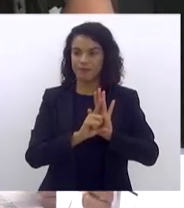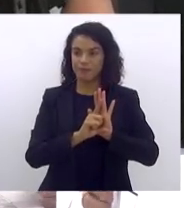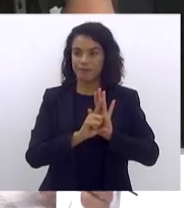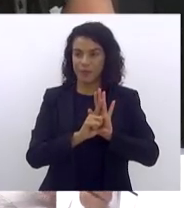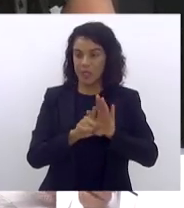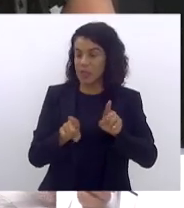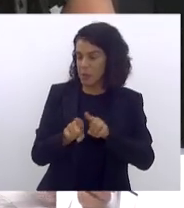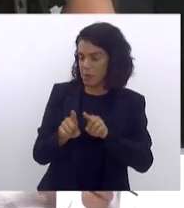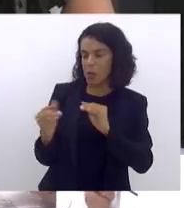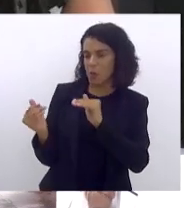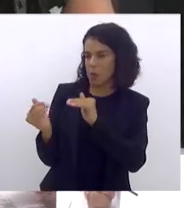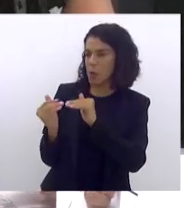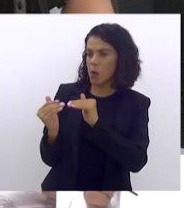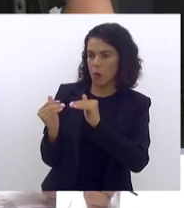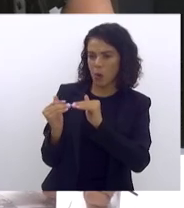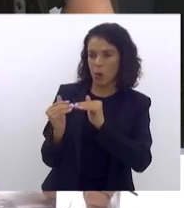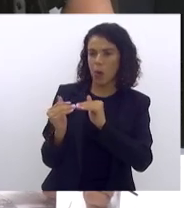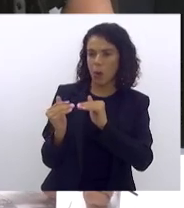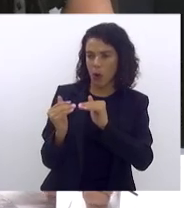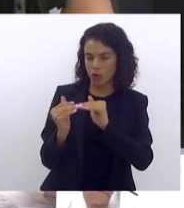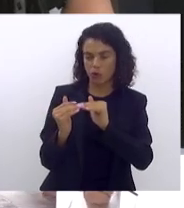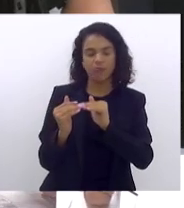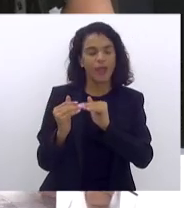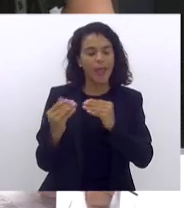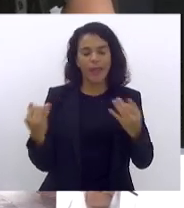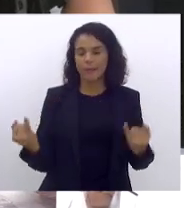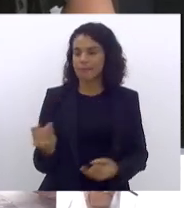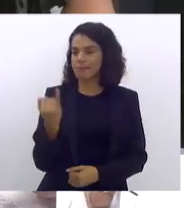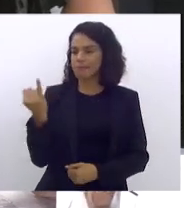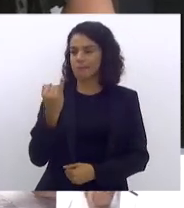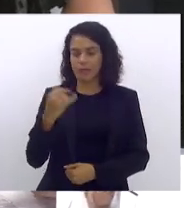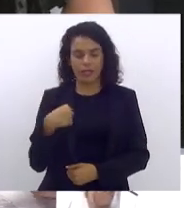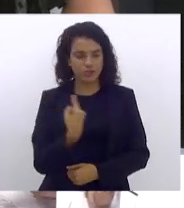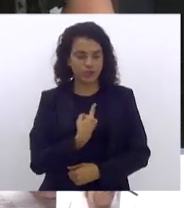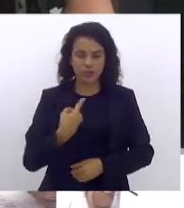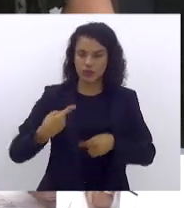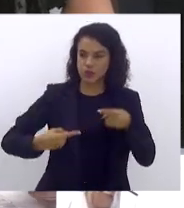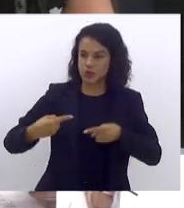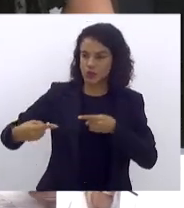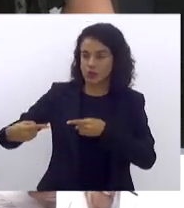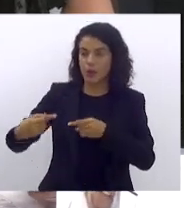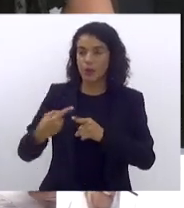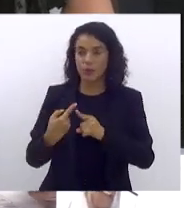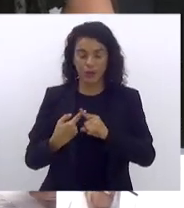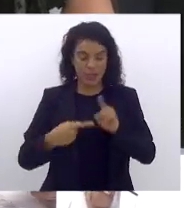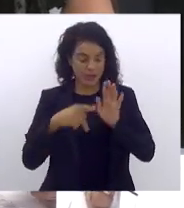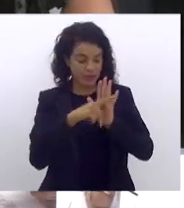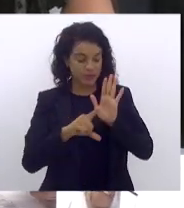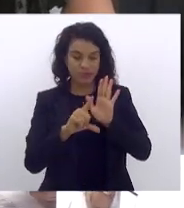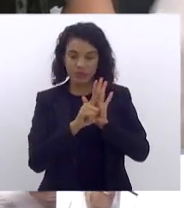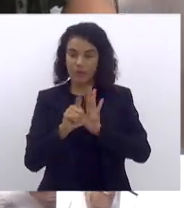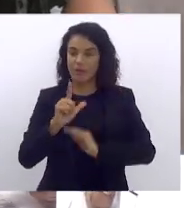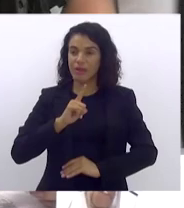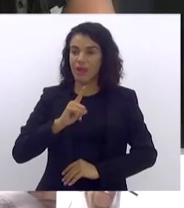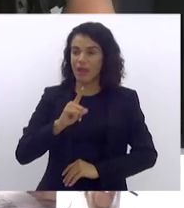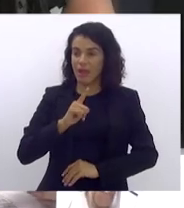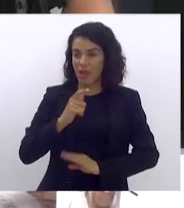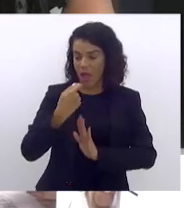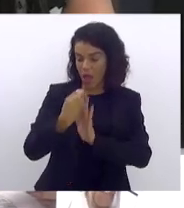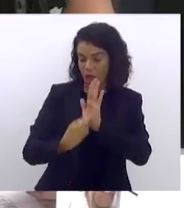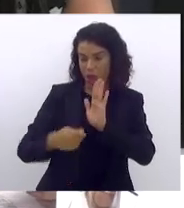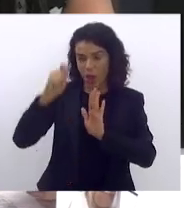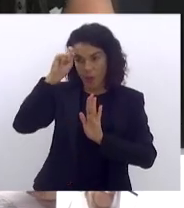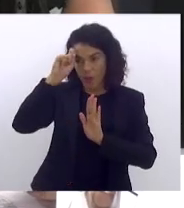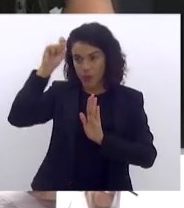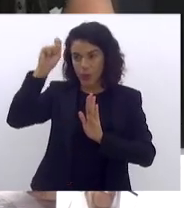que concordo, acho que em absoluto é muito importante que a gente faça essa discussão. Esse projeto, inclusive, tem a coautoria do Márcio,